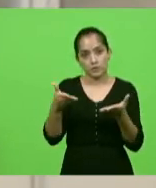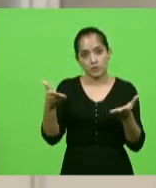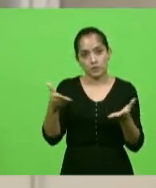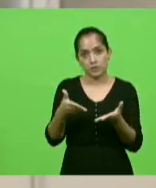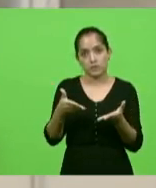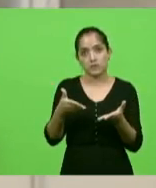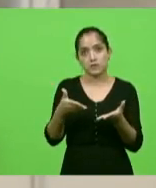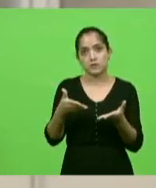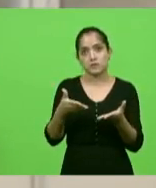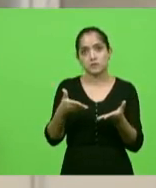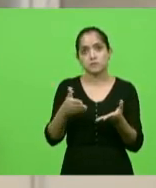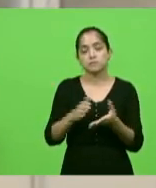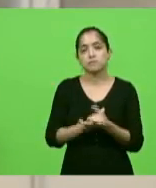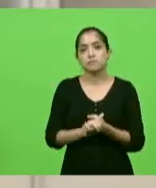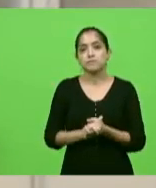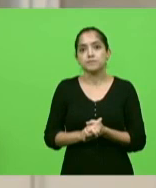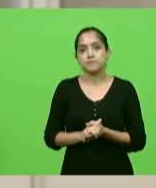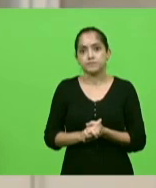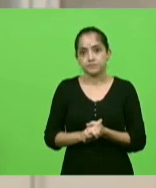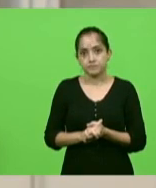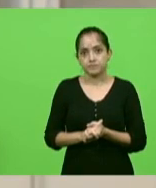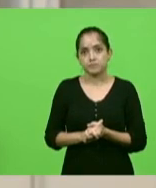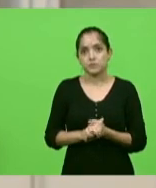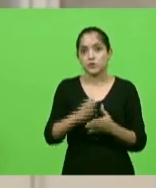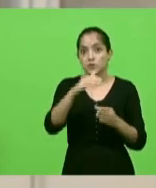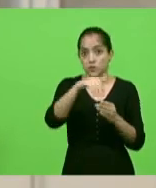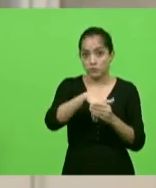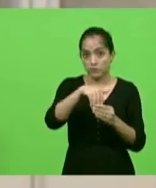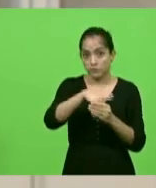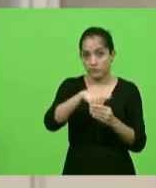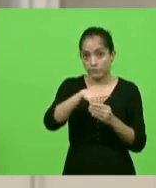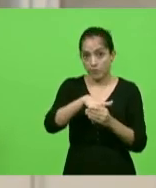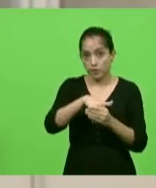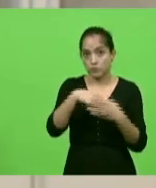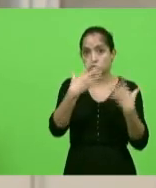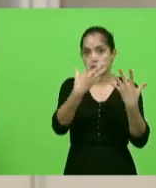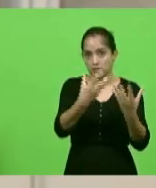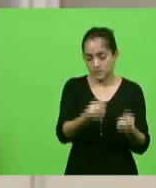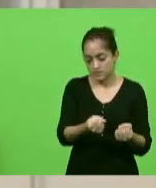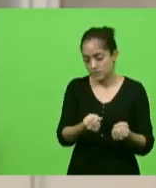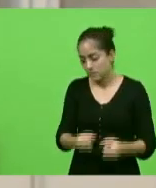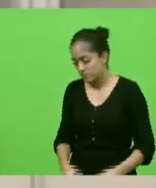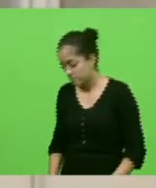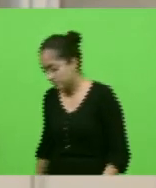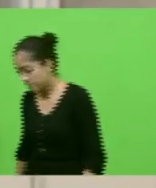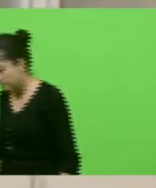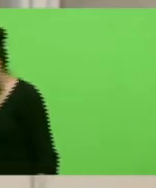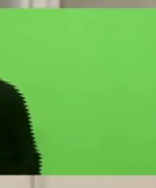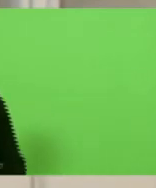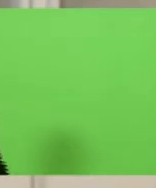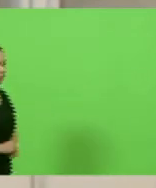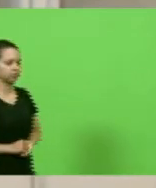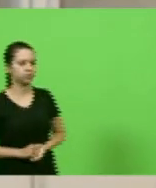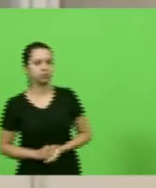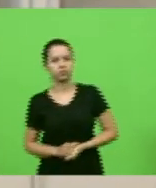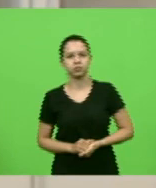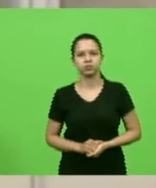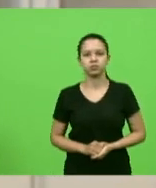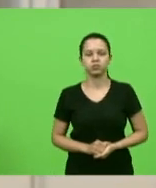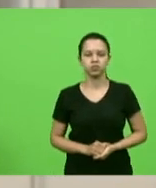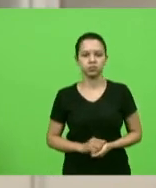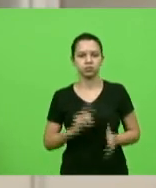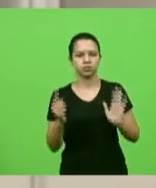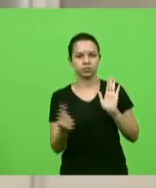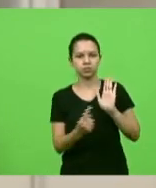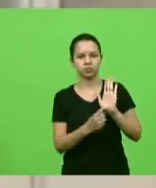termos ante o exposto Voto no sentido de receber parcialmente a denúncia